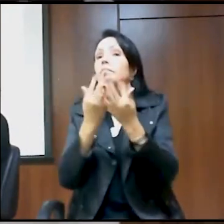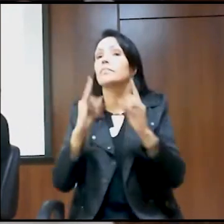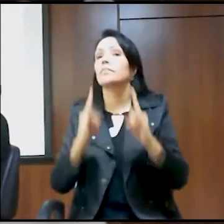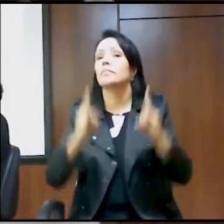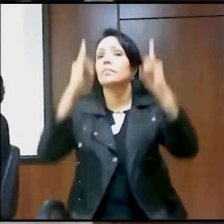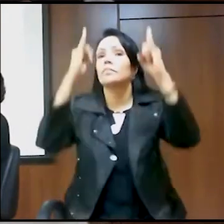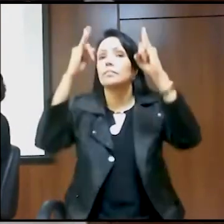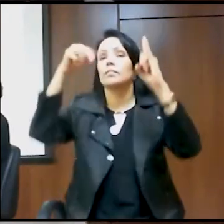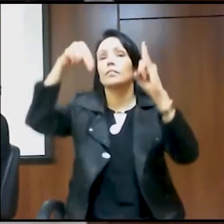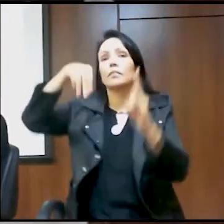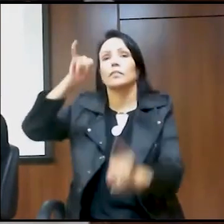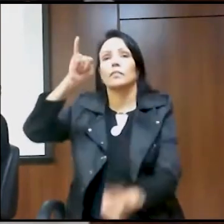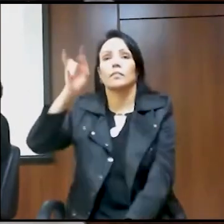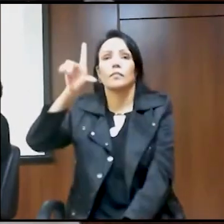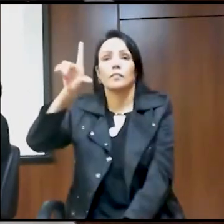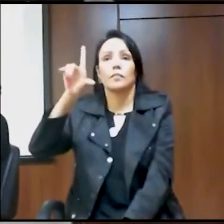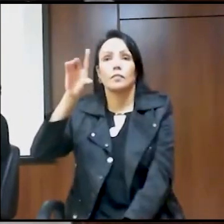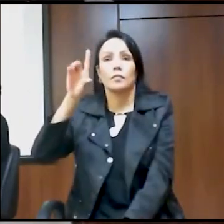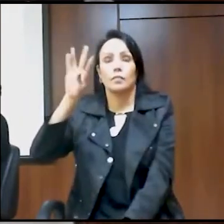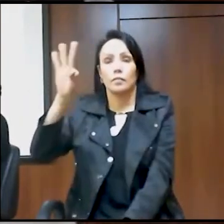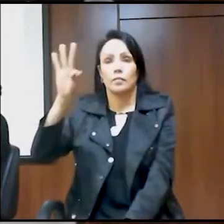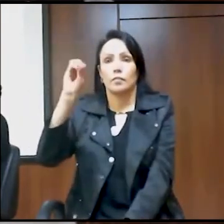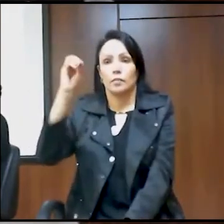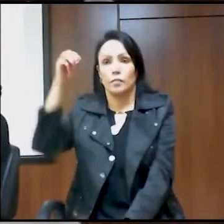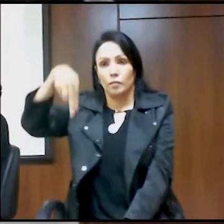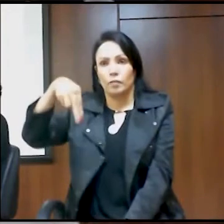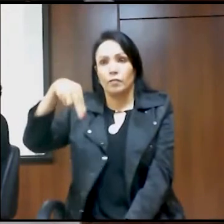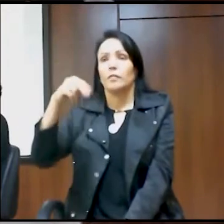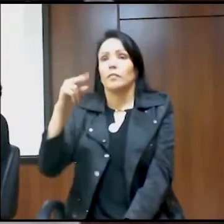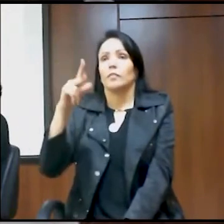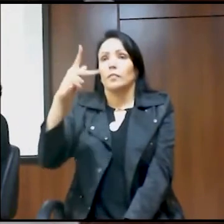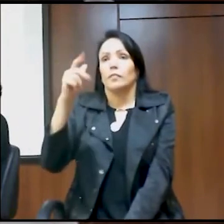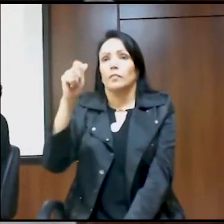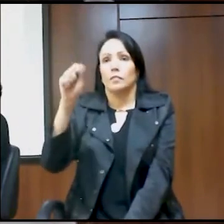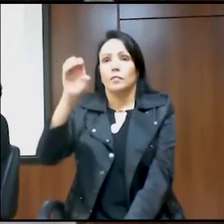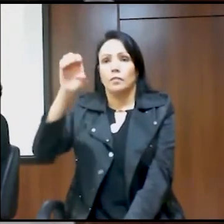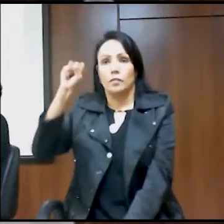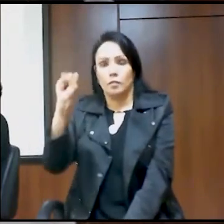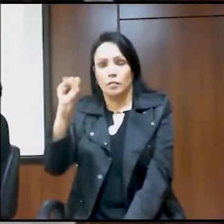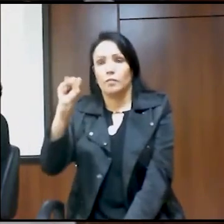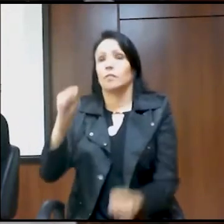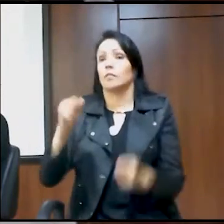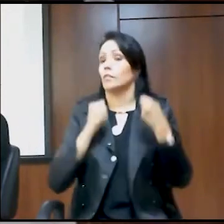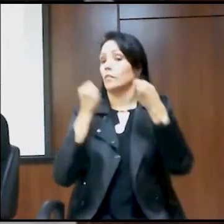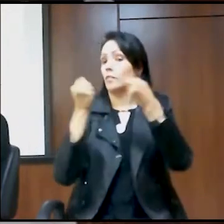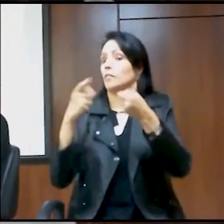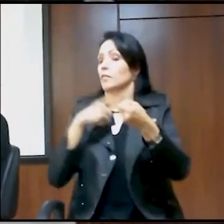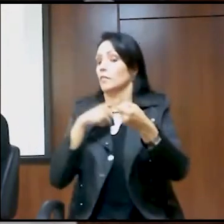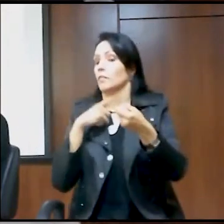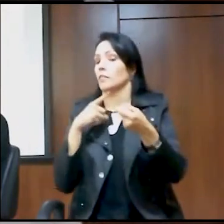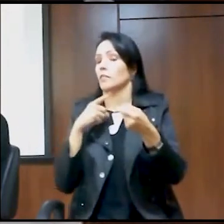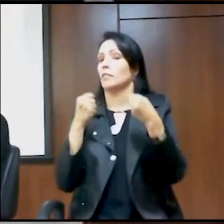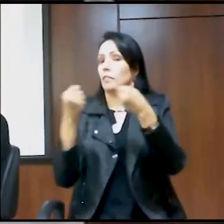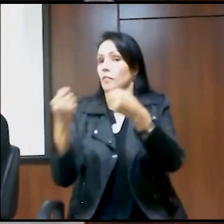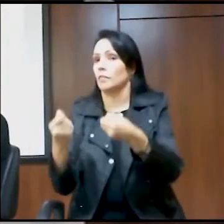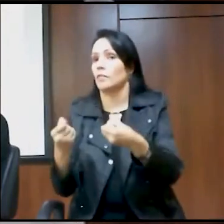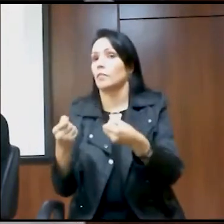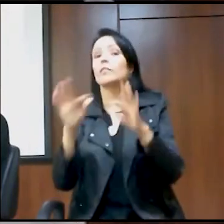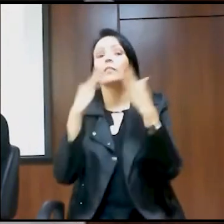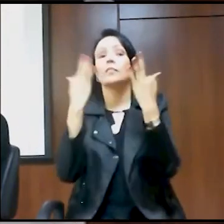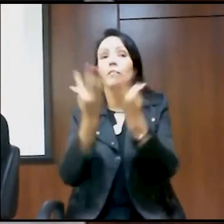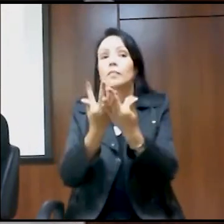Paes de Almeida. Nós estamos acompanhando diretamente essa questão. Elas foram, né, e a Defensoria tem ação nesse sentido também, né, as